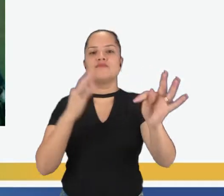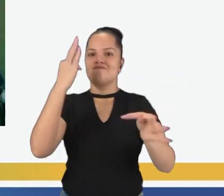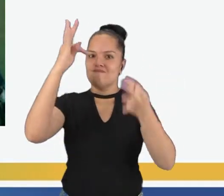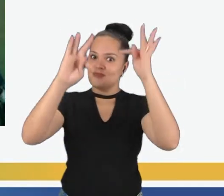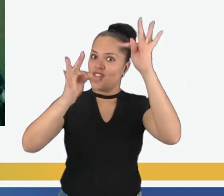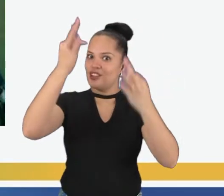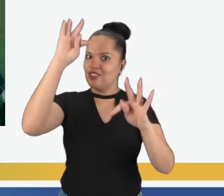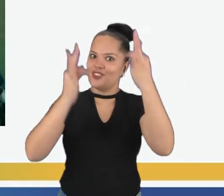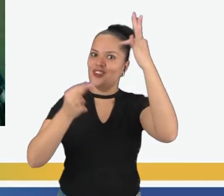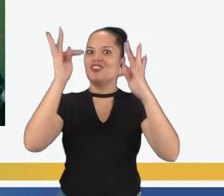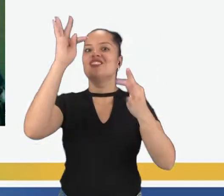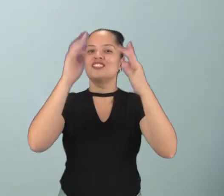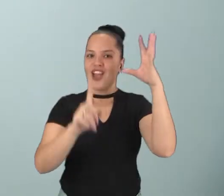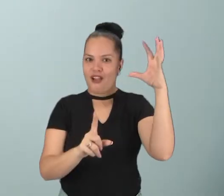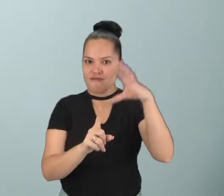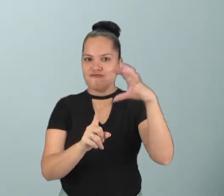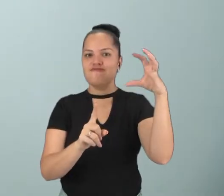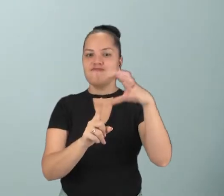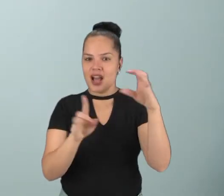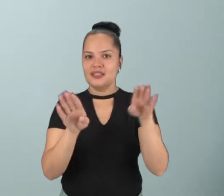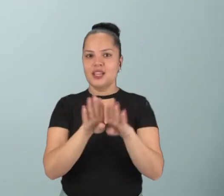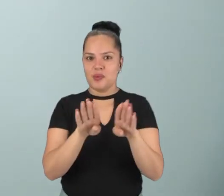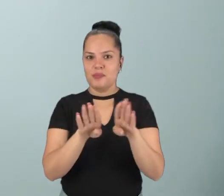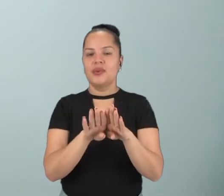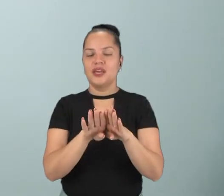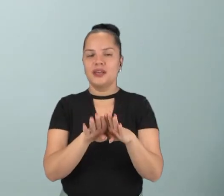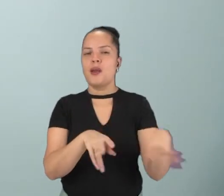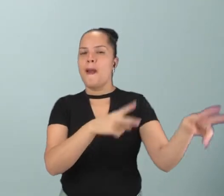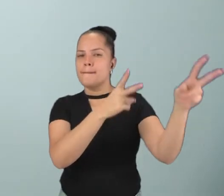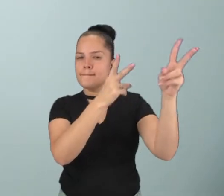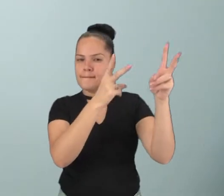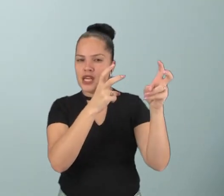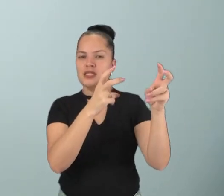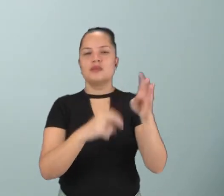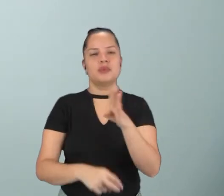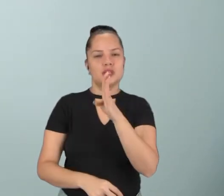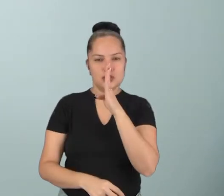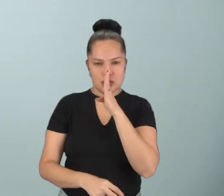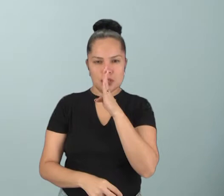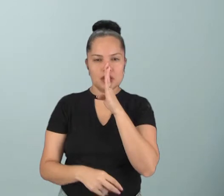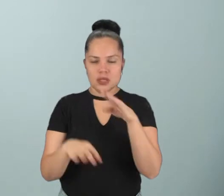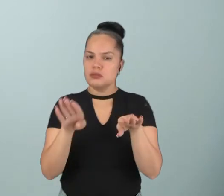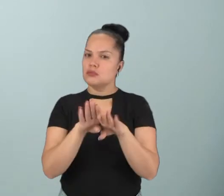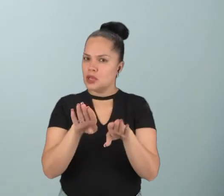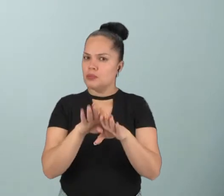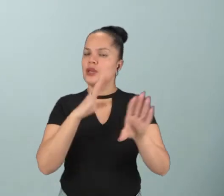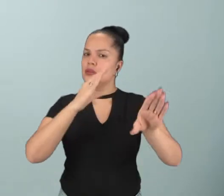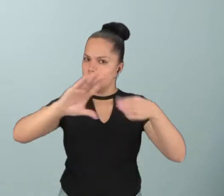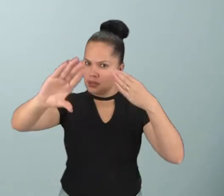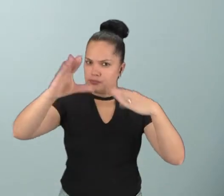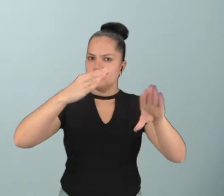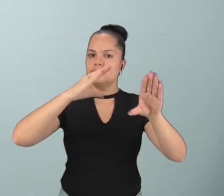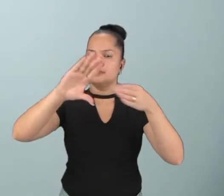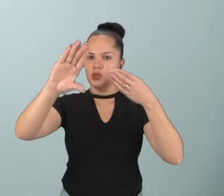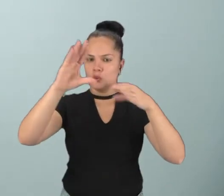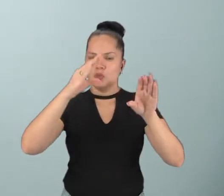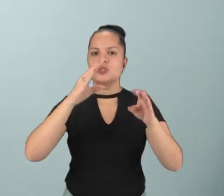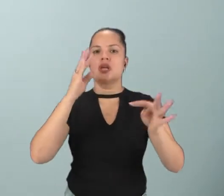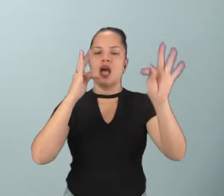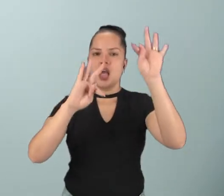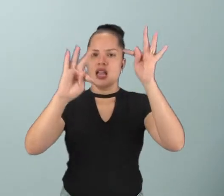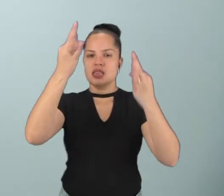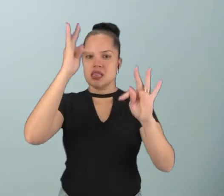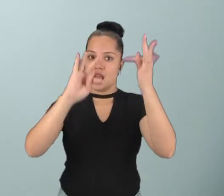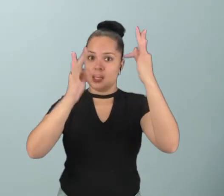Isso mesmo, gente, ruídos, perceber o silêncio também faz parte da música. E a tecnologia,